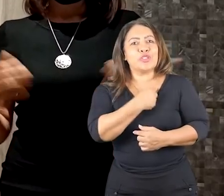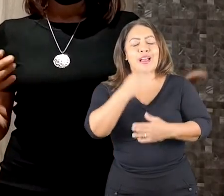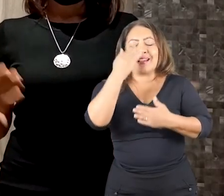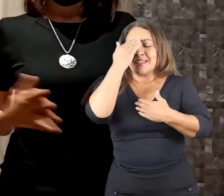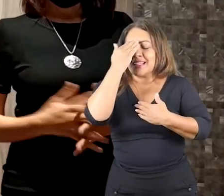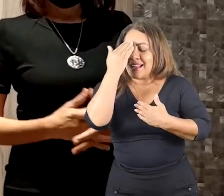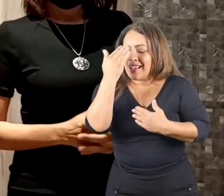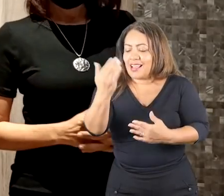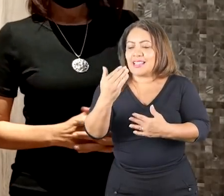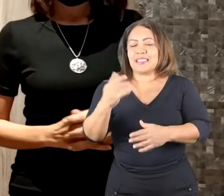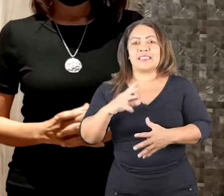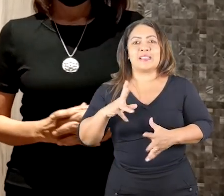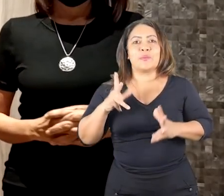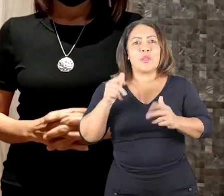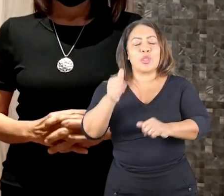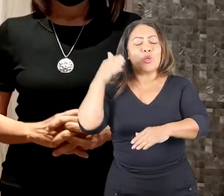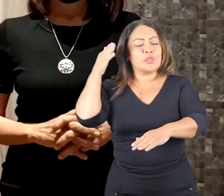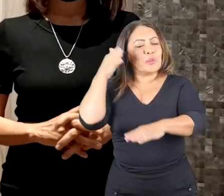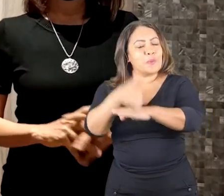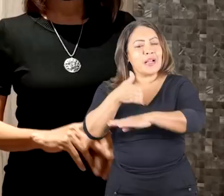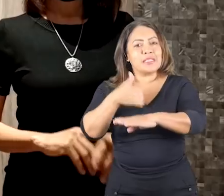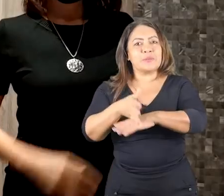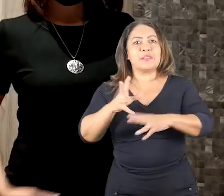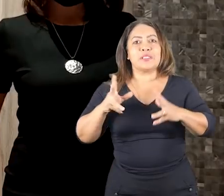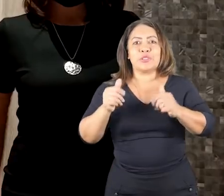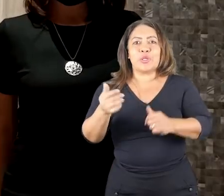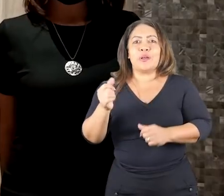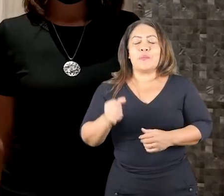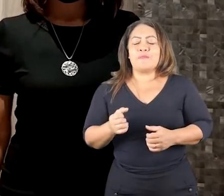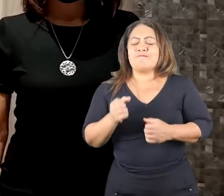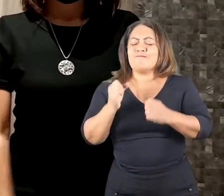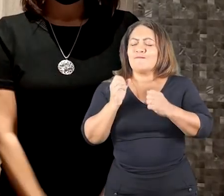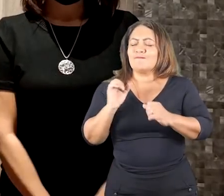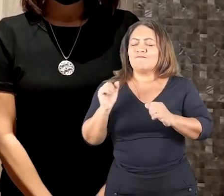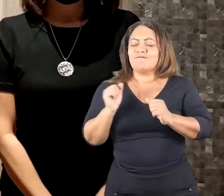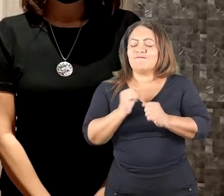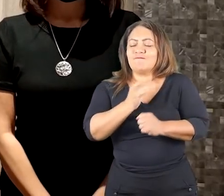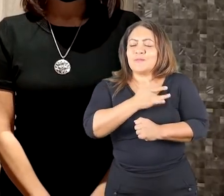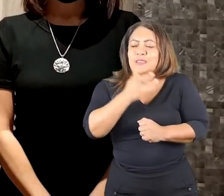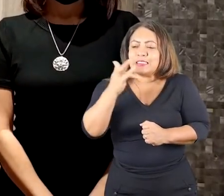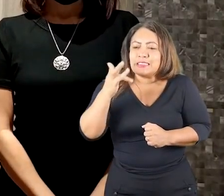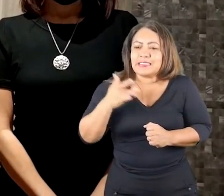Nós agradecemos a participação de vocês, desejamos muita